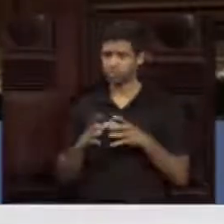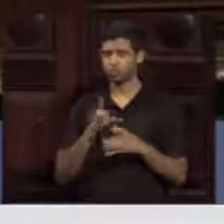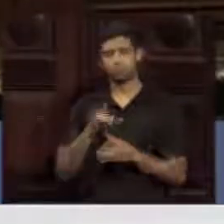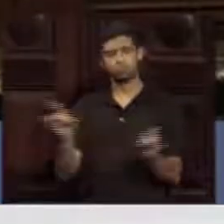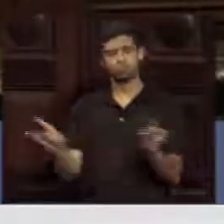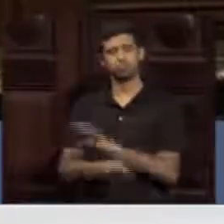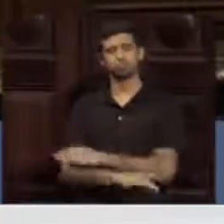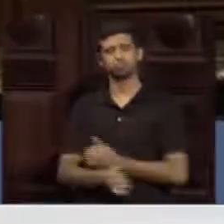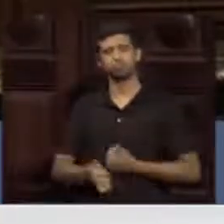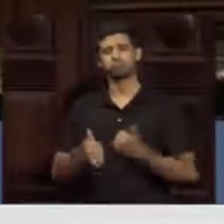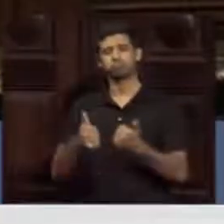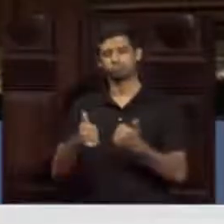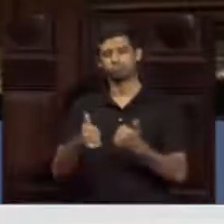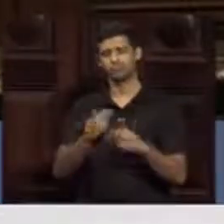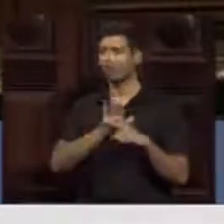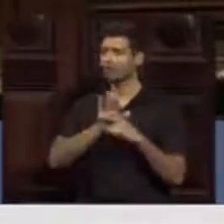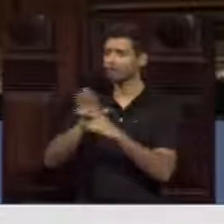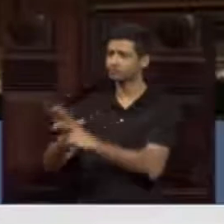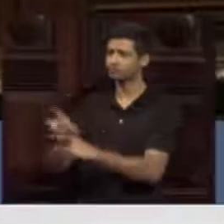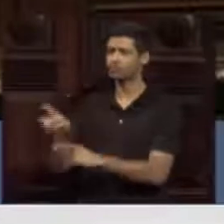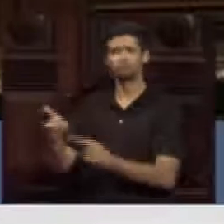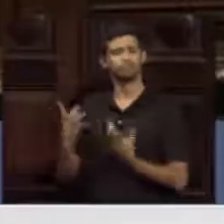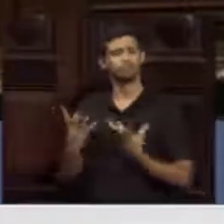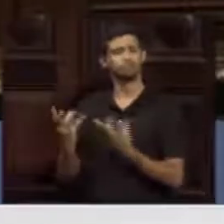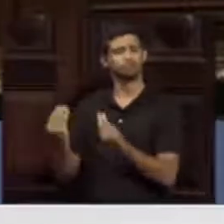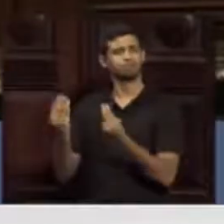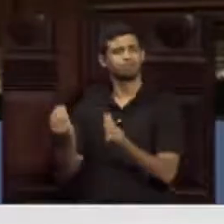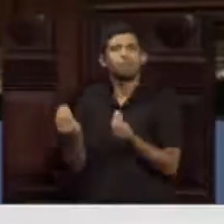e que ajudou e muito a